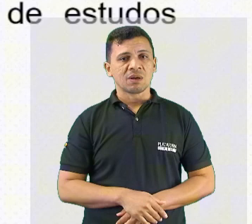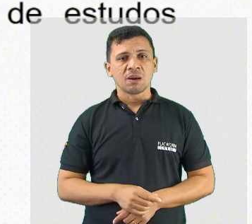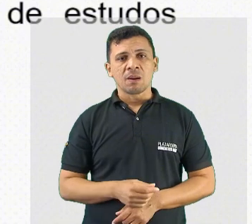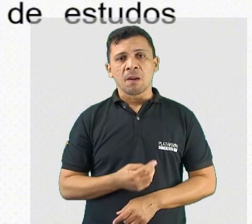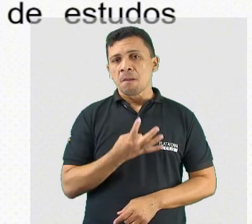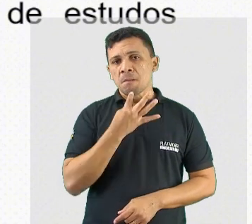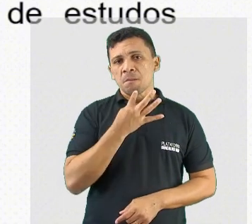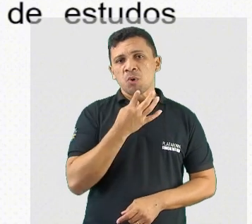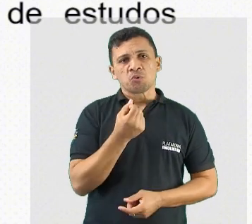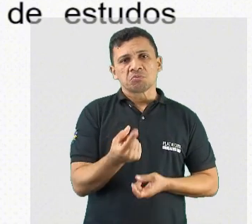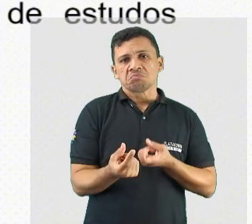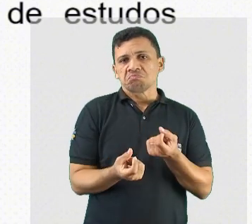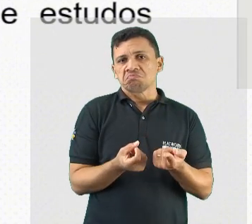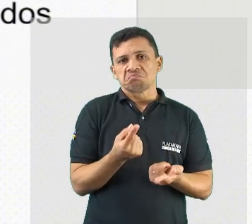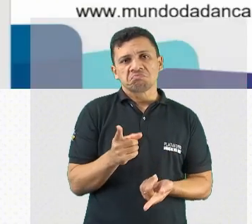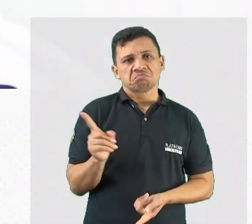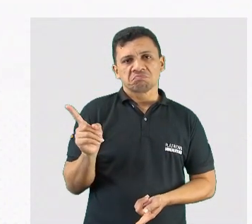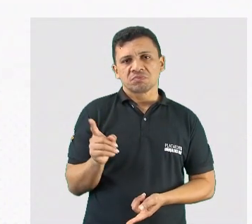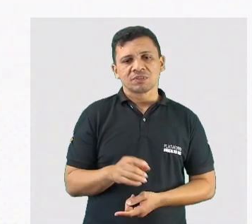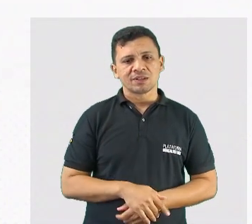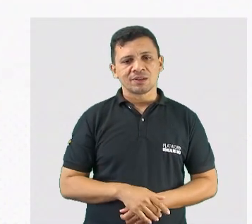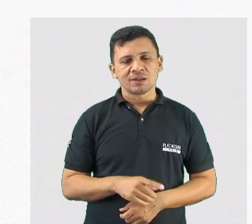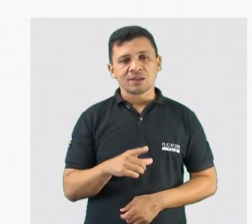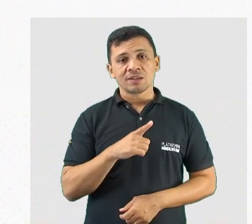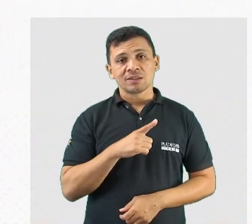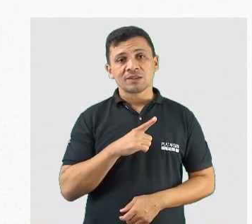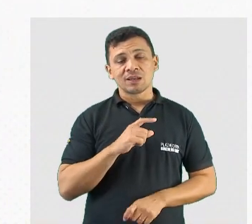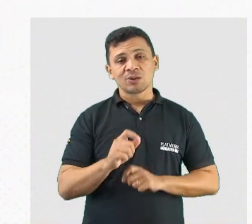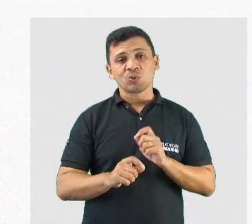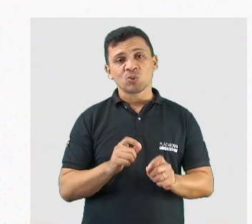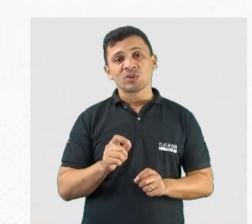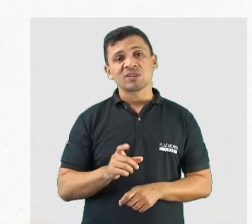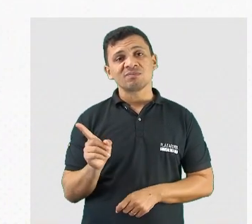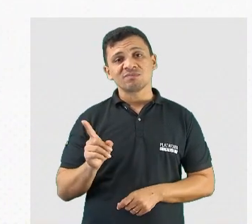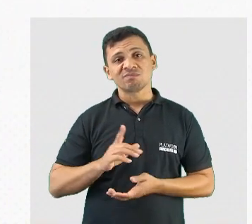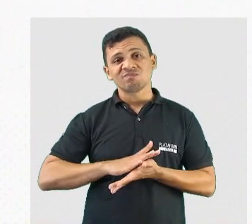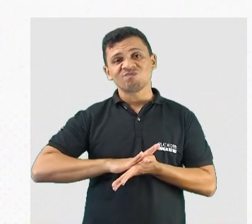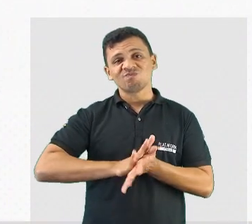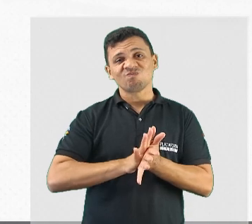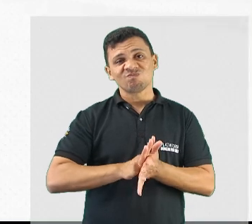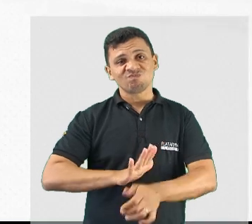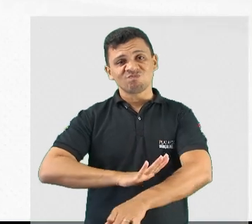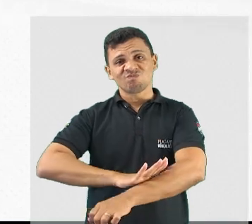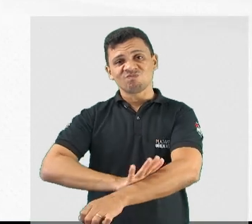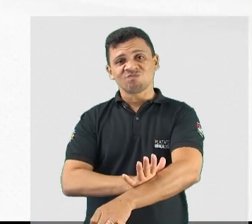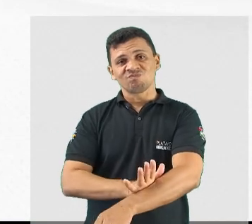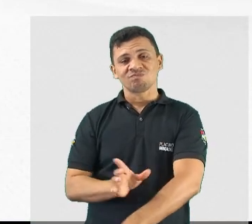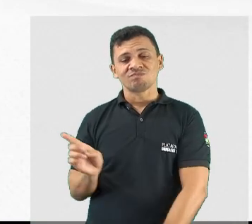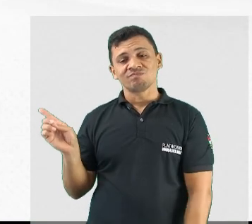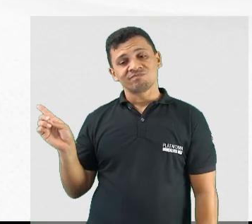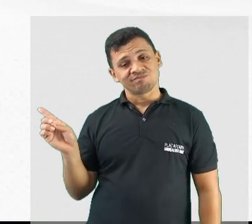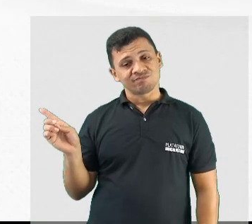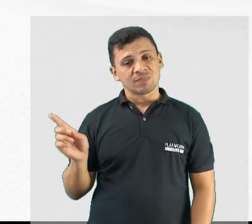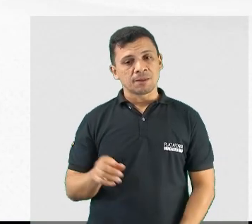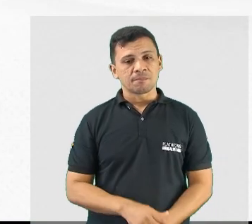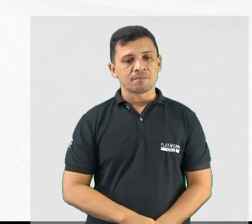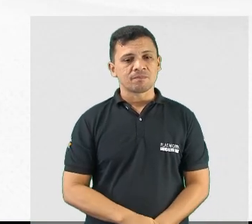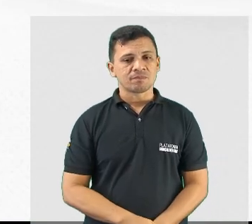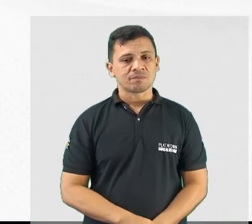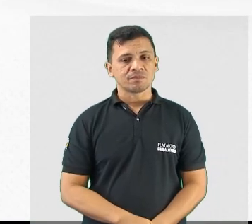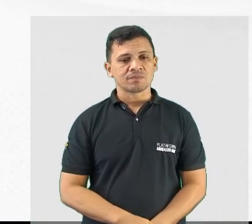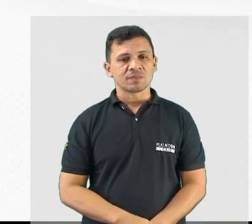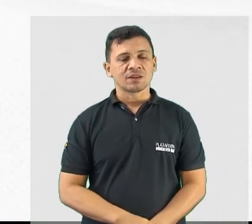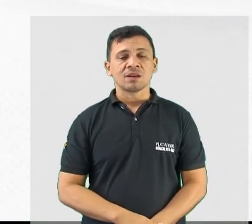Bom, a gente não precisa de muito esforço sabendo que aí tem um quê bem pesado de racismo, né? Não dá para a gente fugir disso. E é um